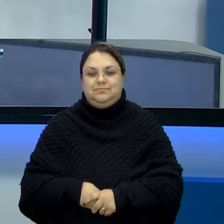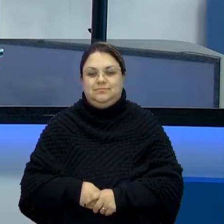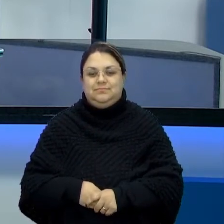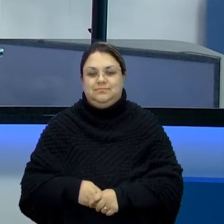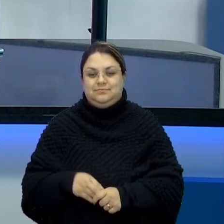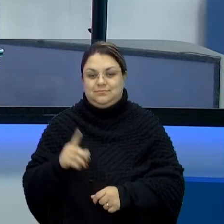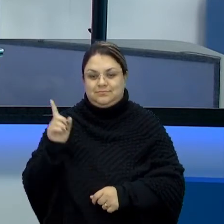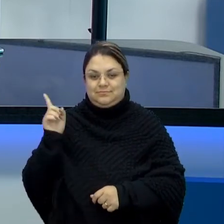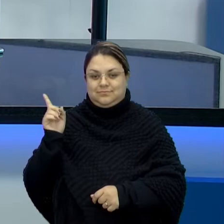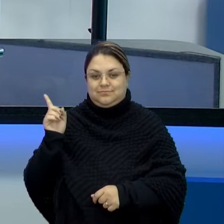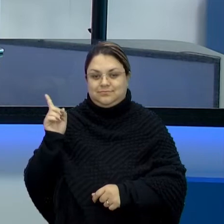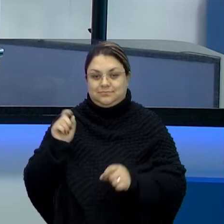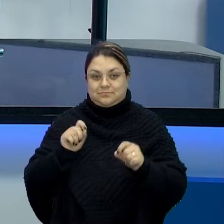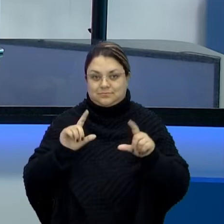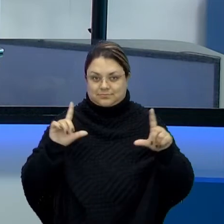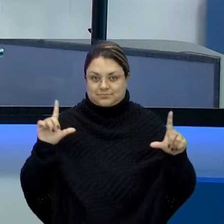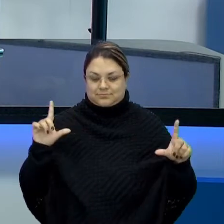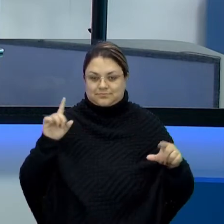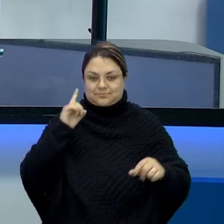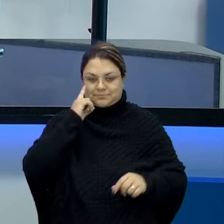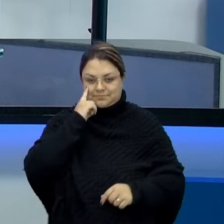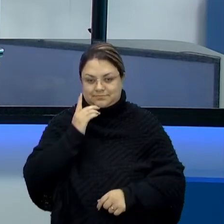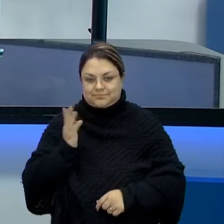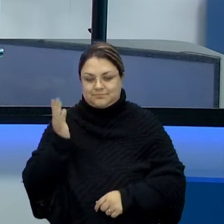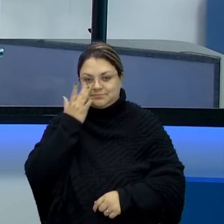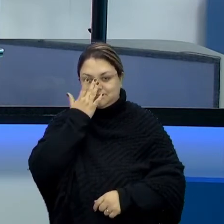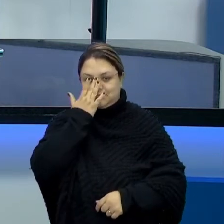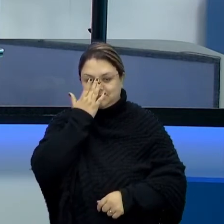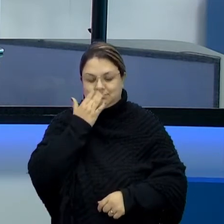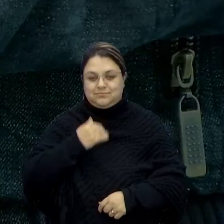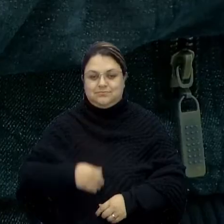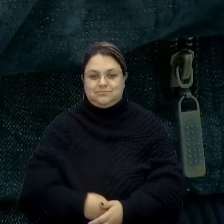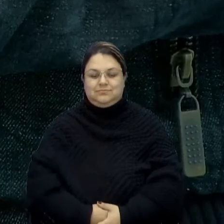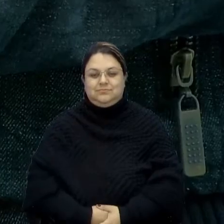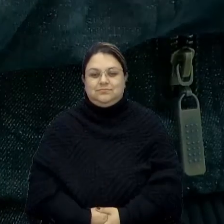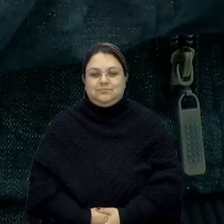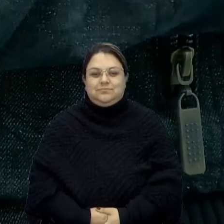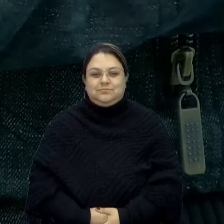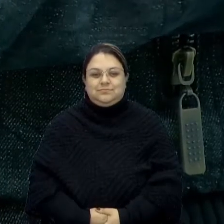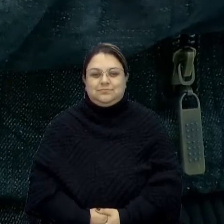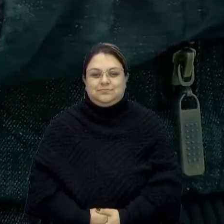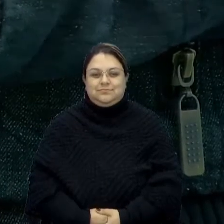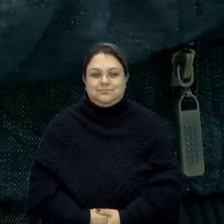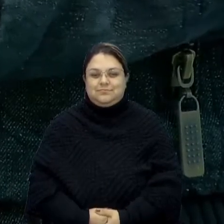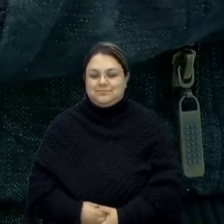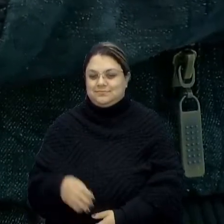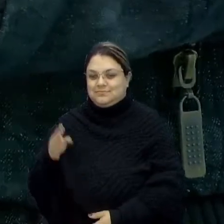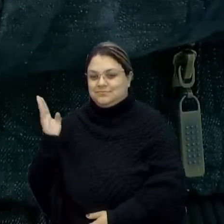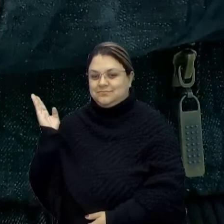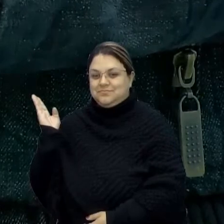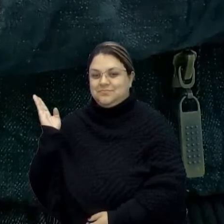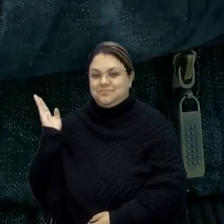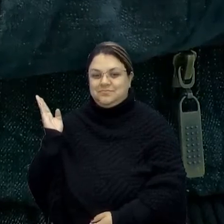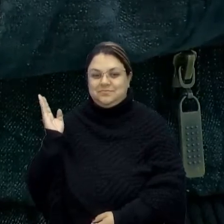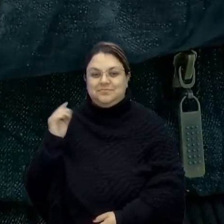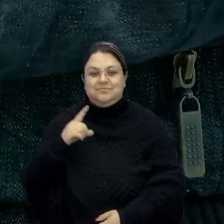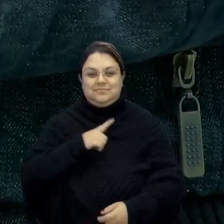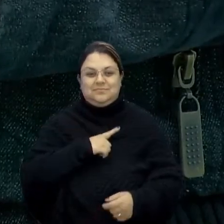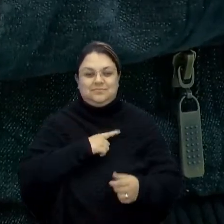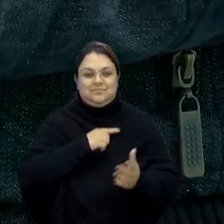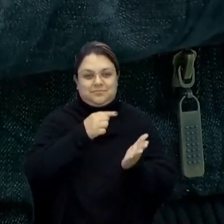tensão, acho que o meu diretor vai mostrar melhor para vocês aí numa câmera. Deixa eu ver qual câmera. Aí. Então aqui nós temos uma pilha,